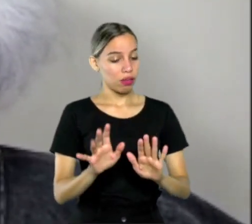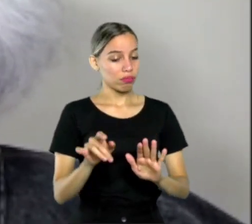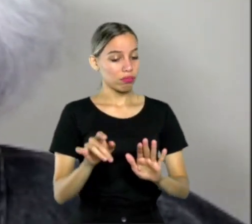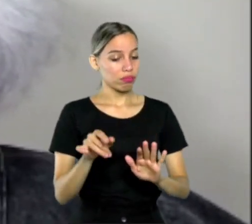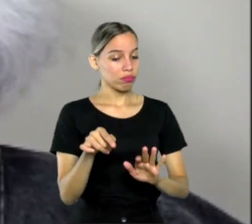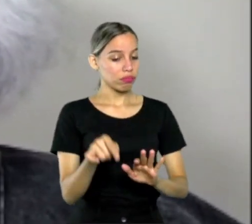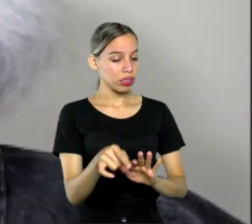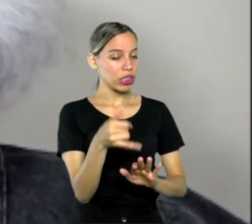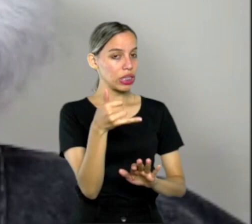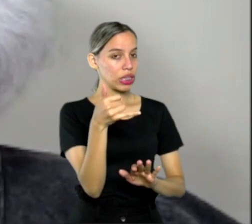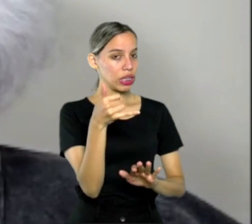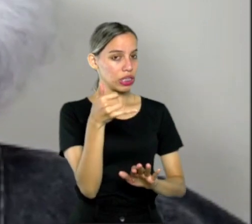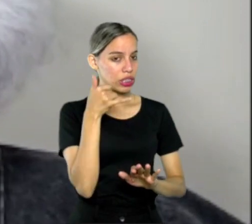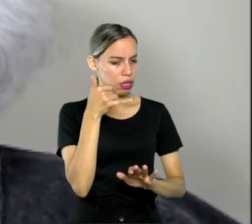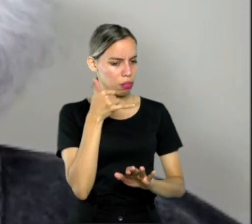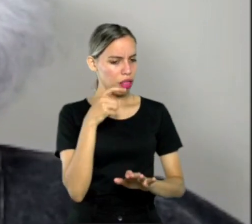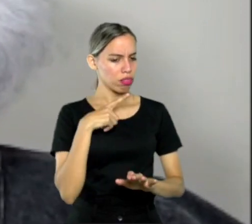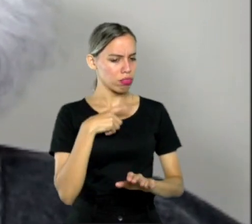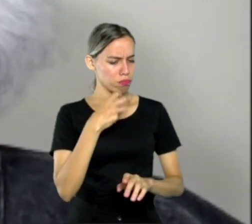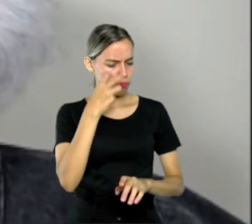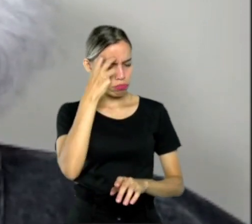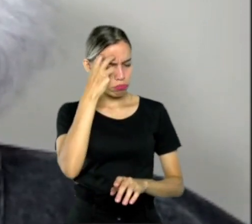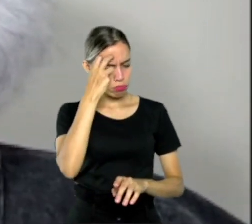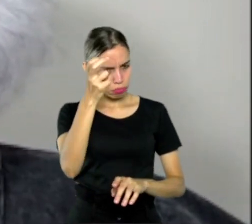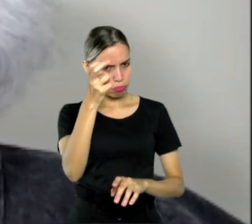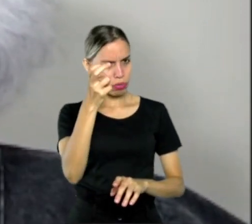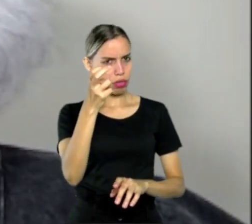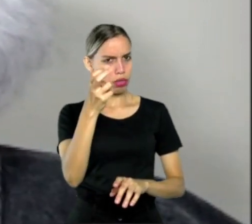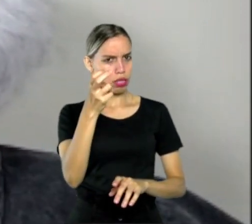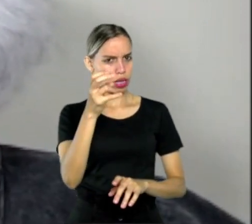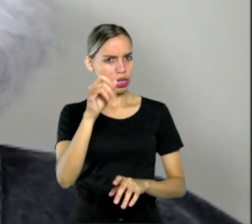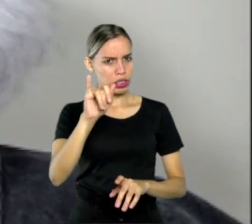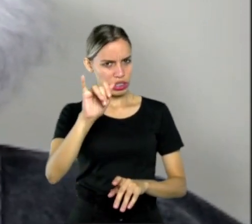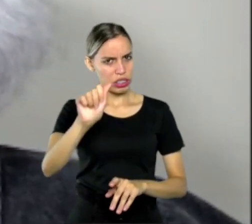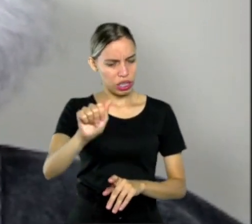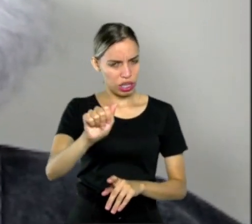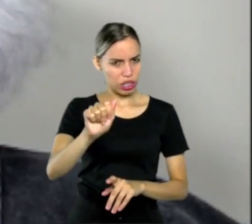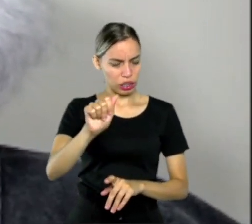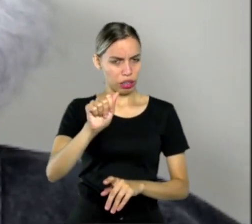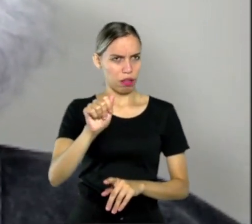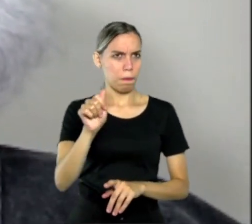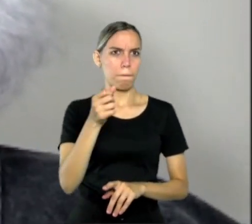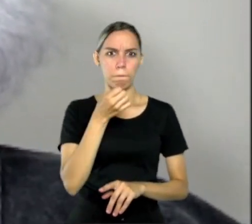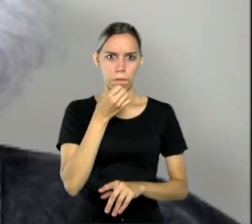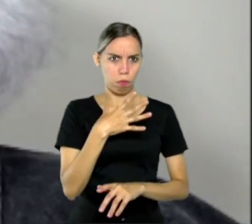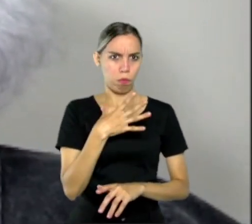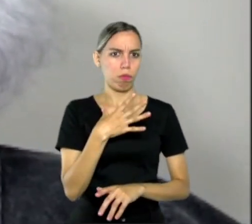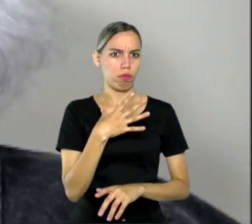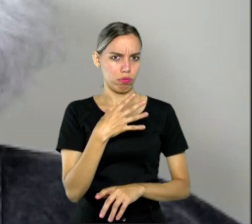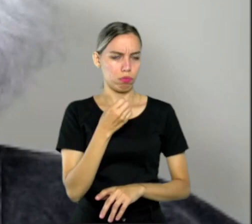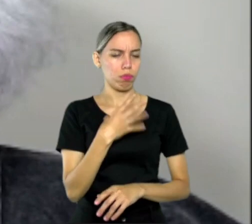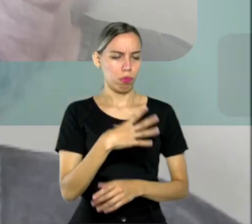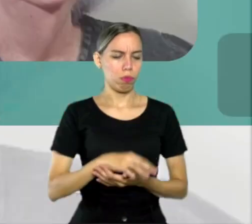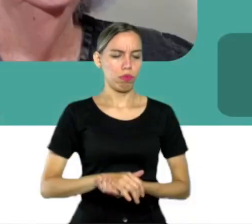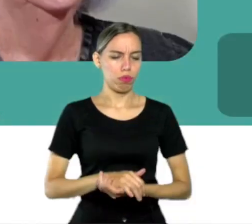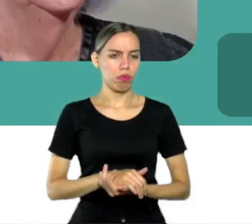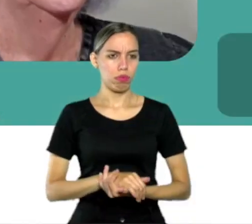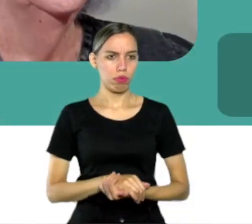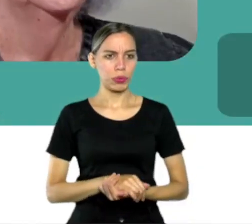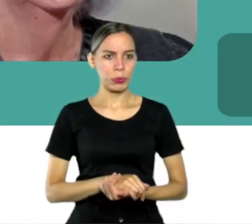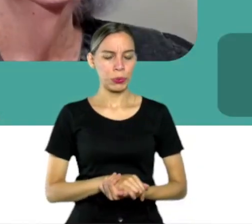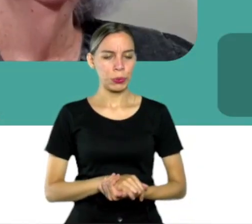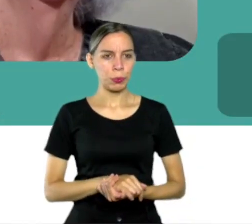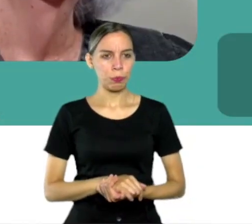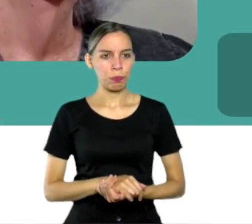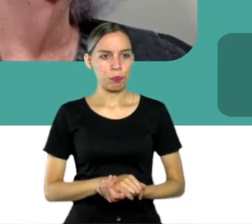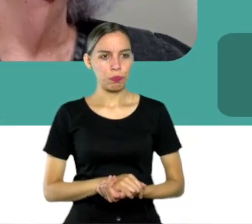artificial muito burra, viu? Não dá, né? É verdade. Ô, Líria, e quando você